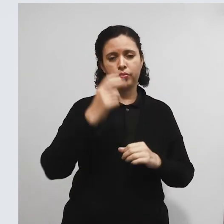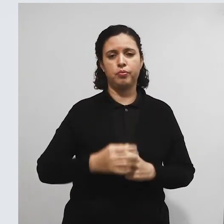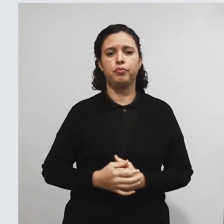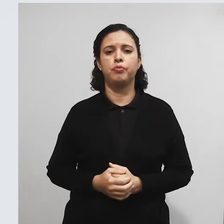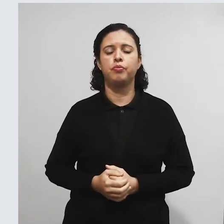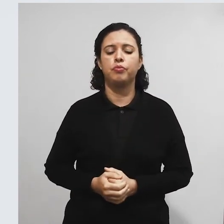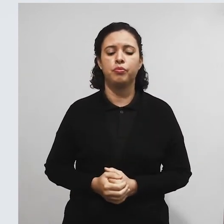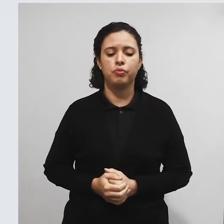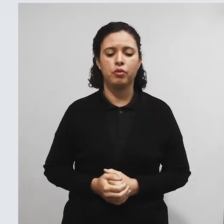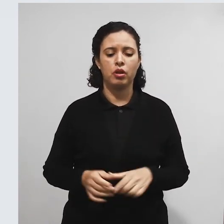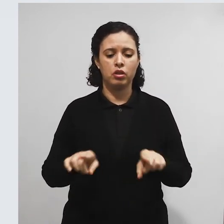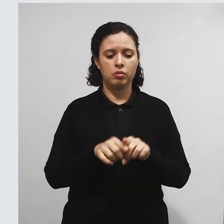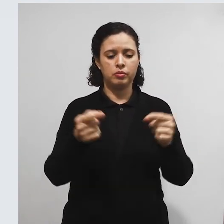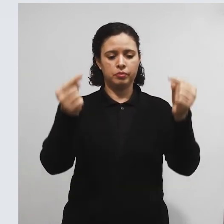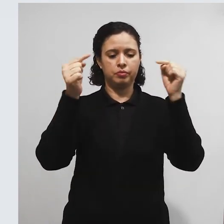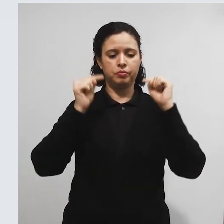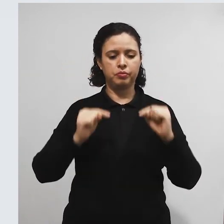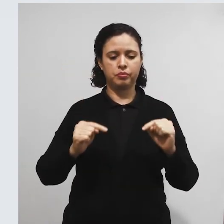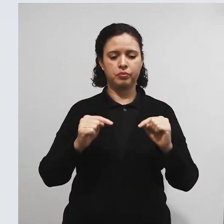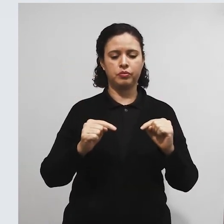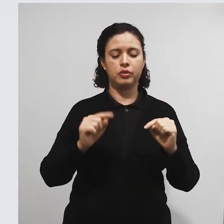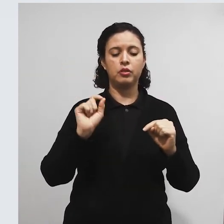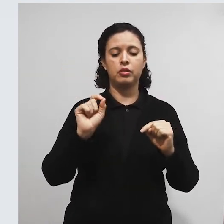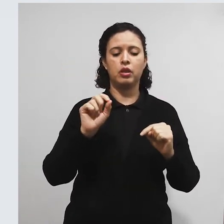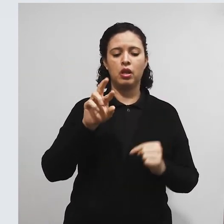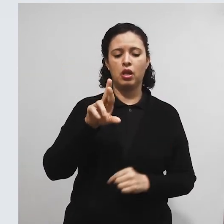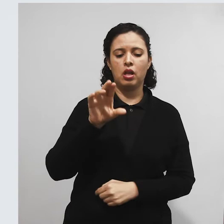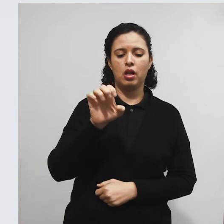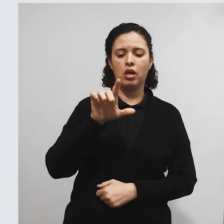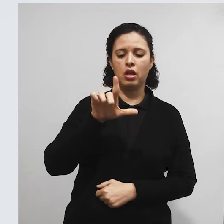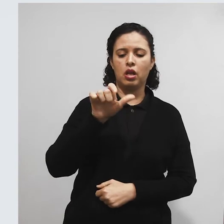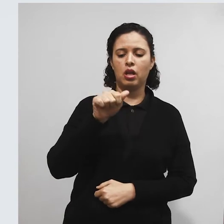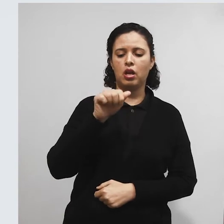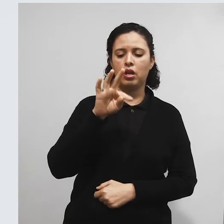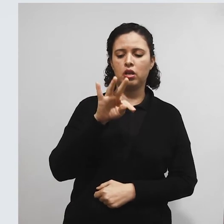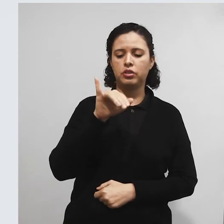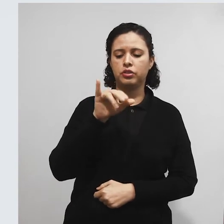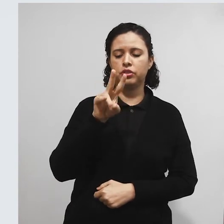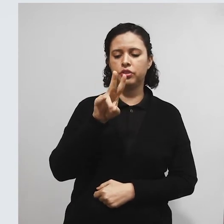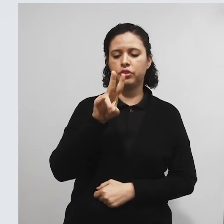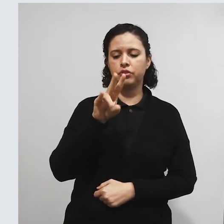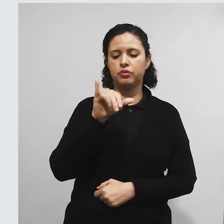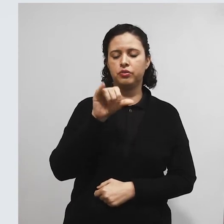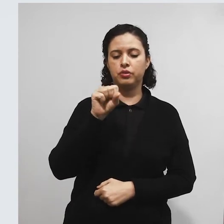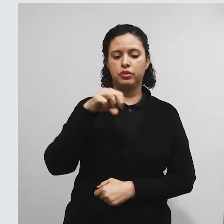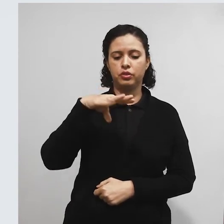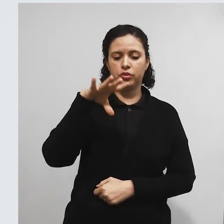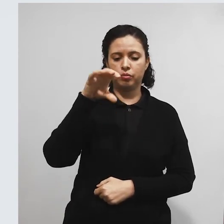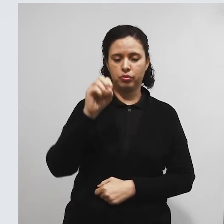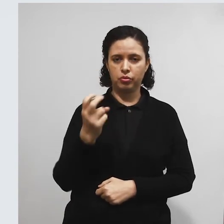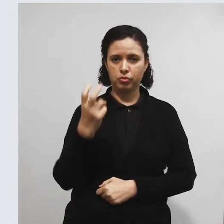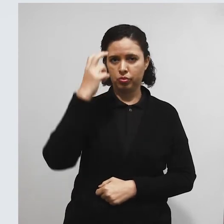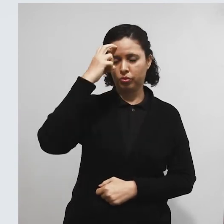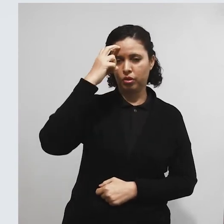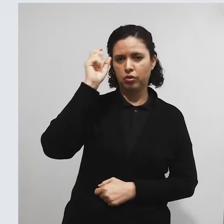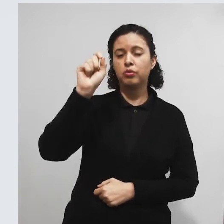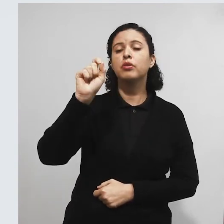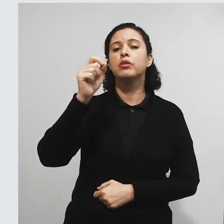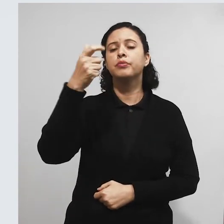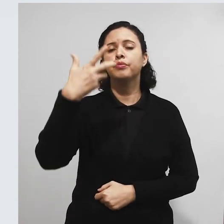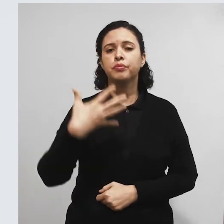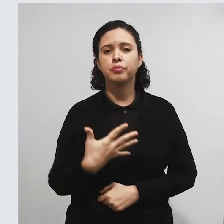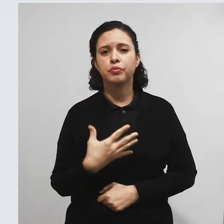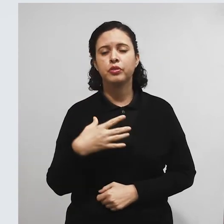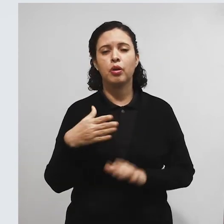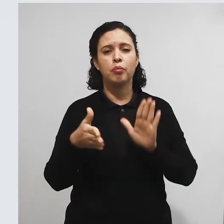de relativismo cultural, que é outro conceito que vai contra o etnocentrismo. O relativismo cultural prevê